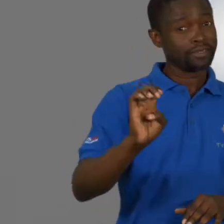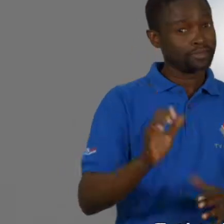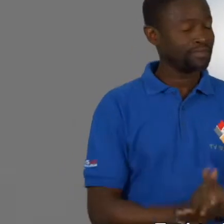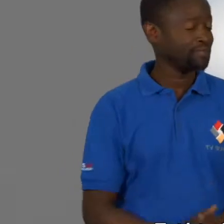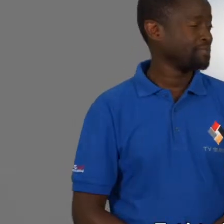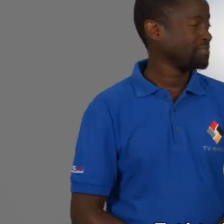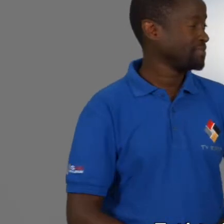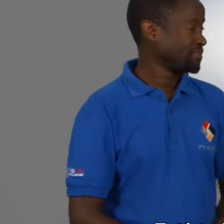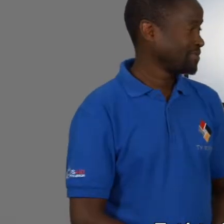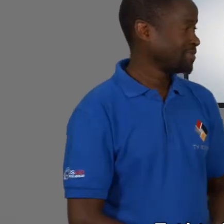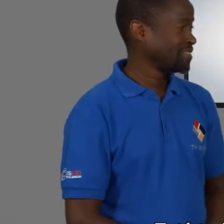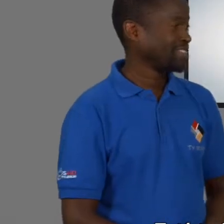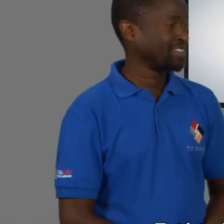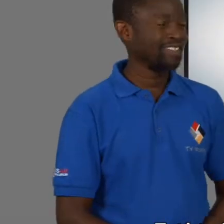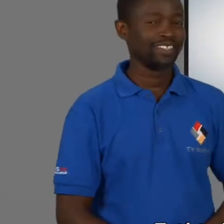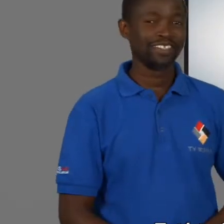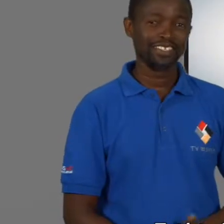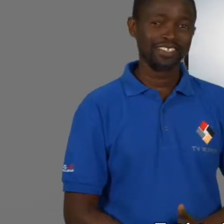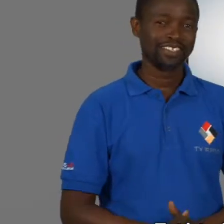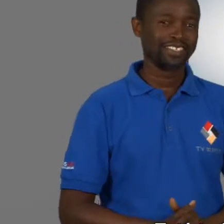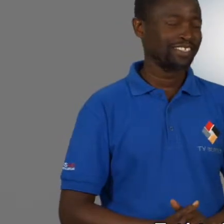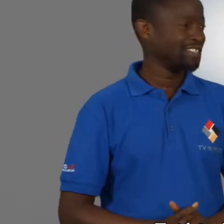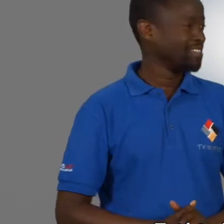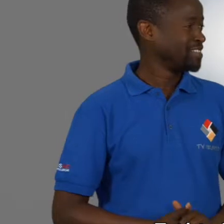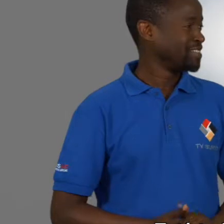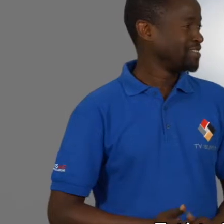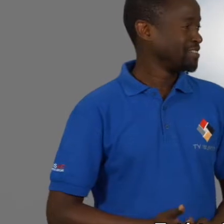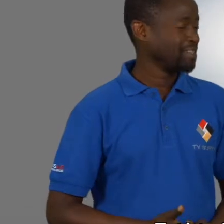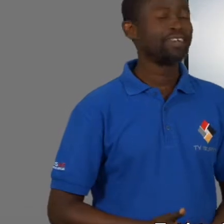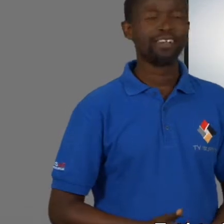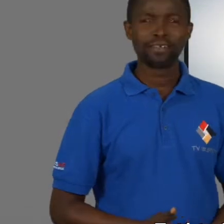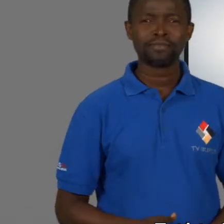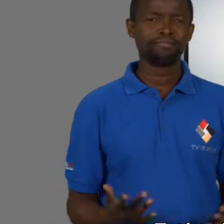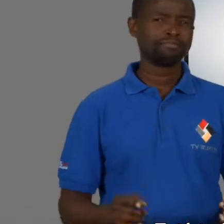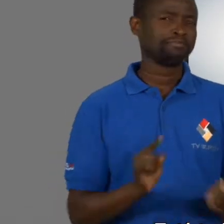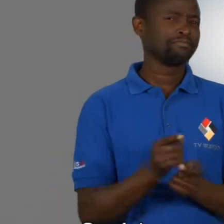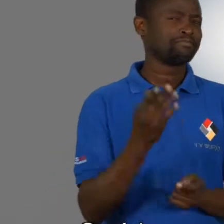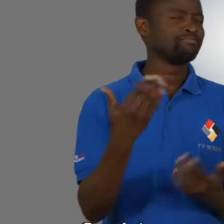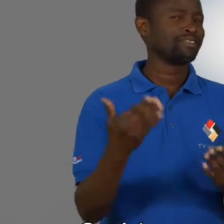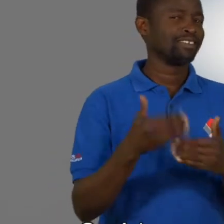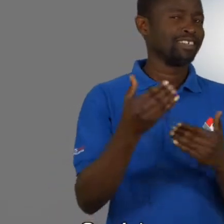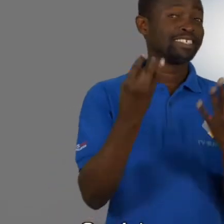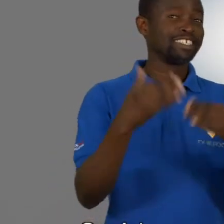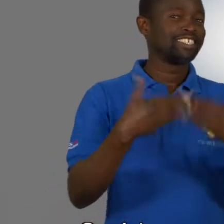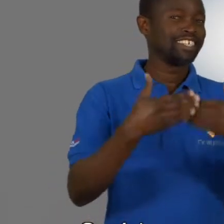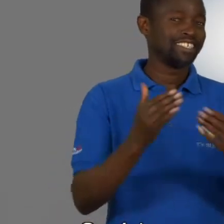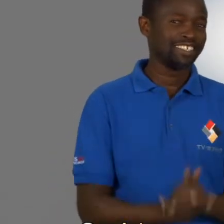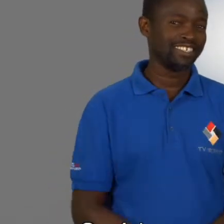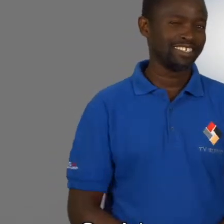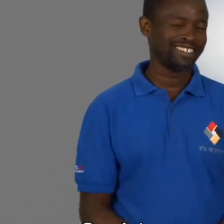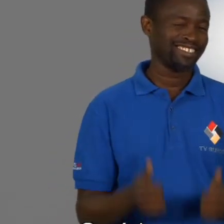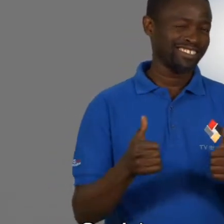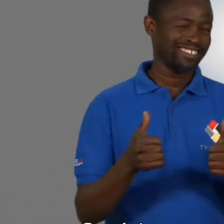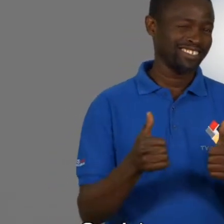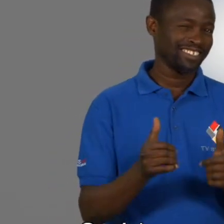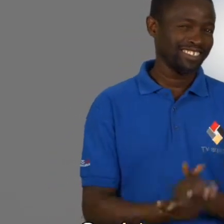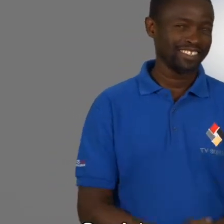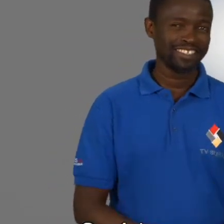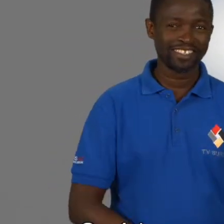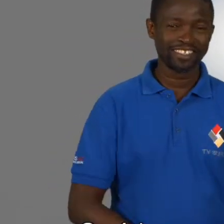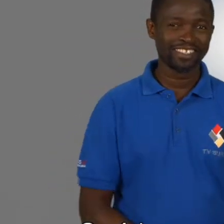YouTube. Está tudo dito em relação à presente edição do programa da TV Surdo. O próximo encontro fica marcado para